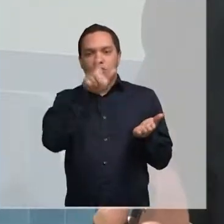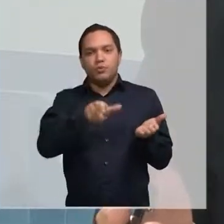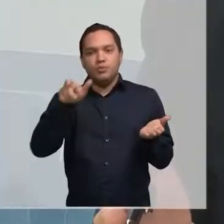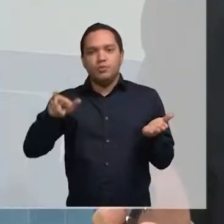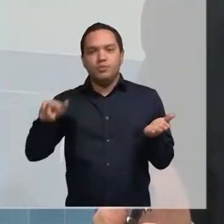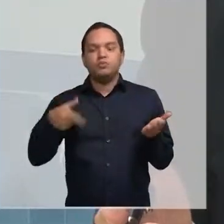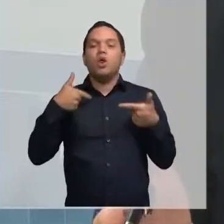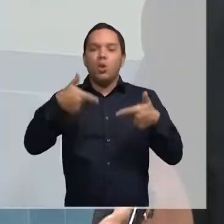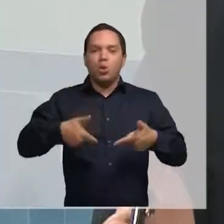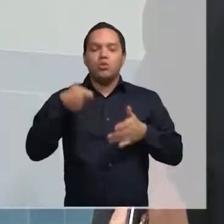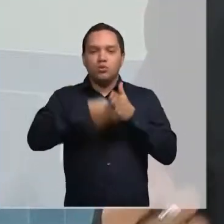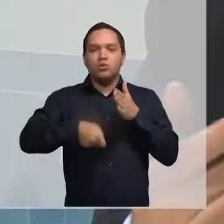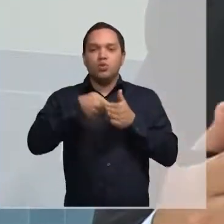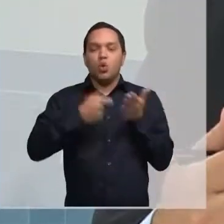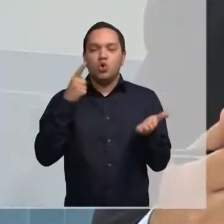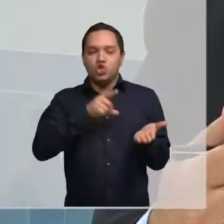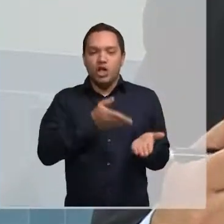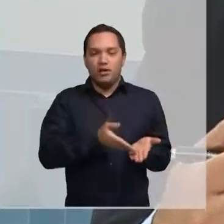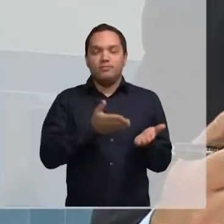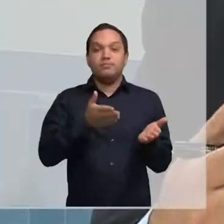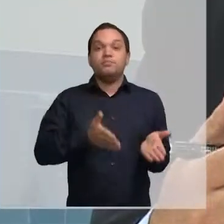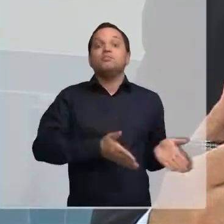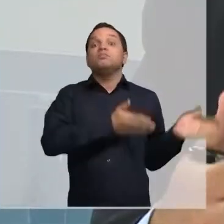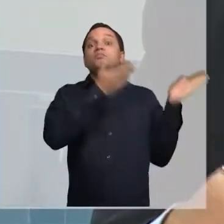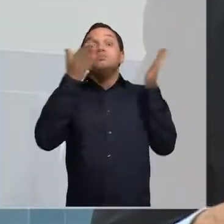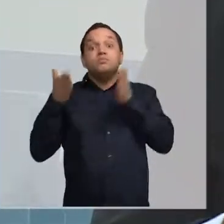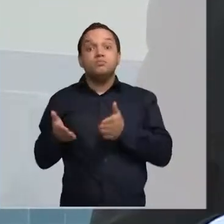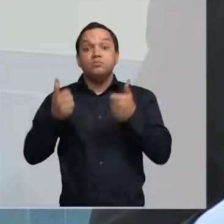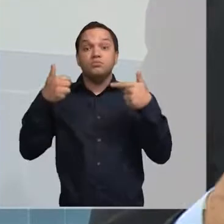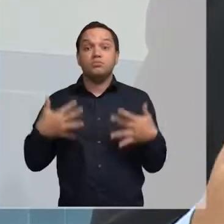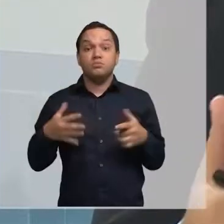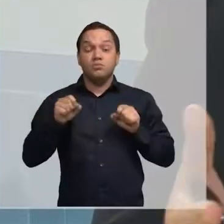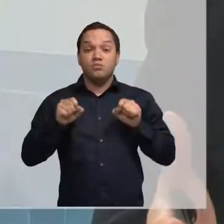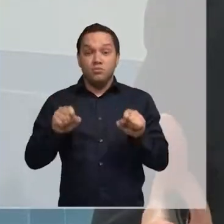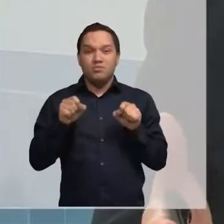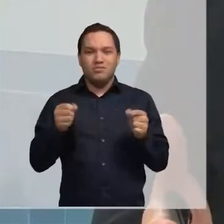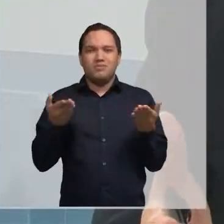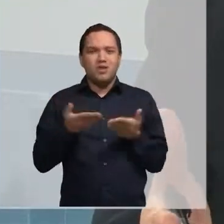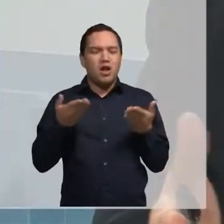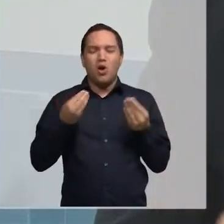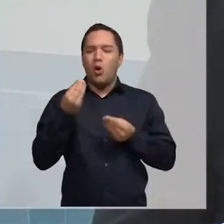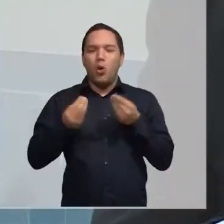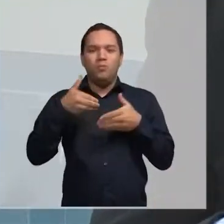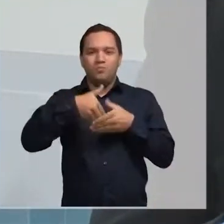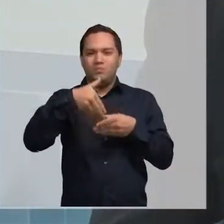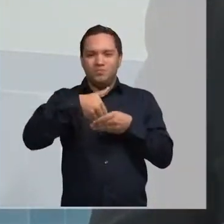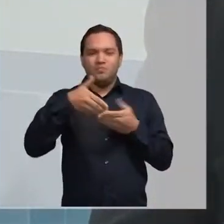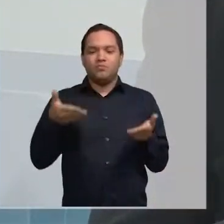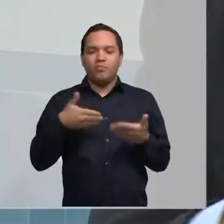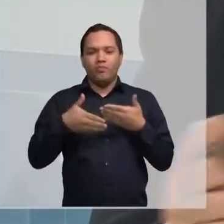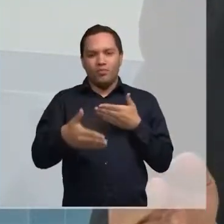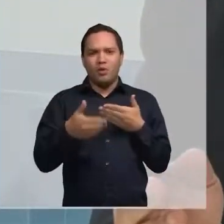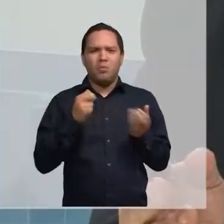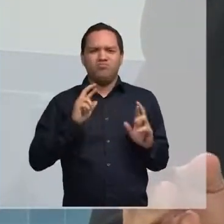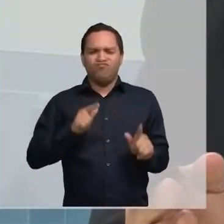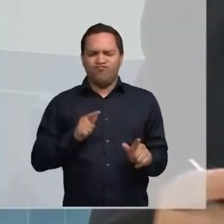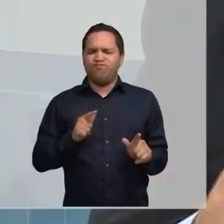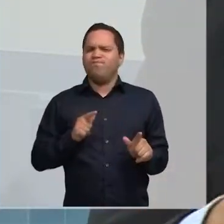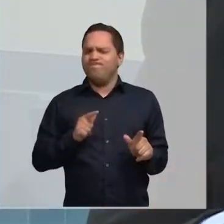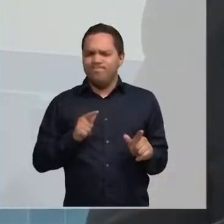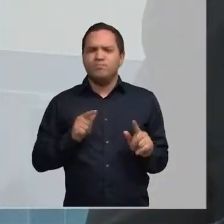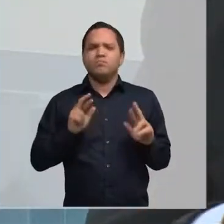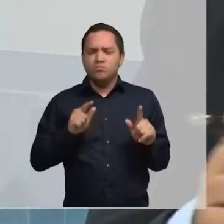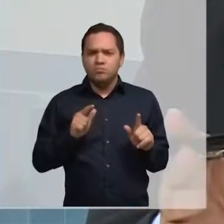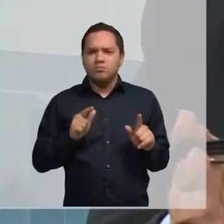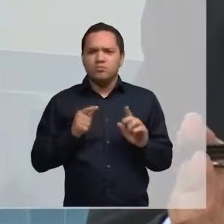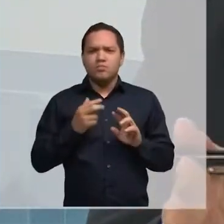lutando e trabalhando contra isso. Agora nós vamos falar do que estão fazendo com a eleição desse ano. Esse ano é uma eleição diferente. Totalmente